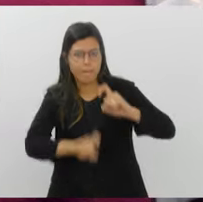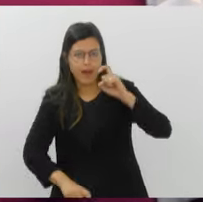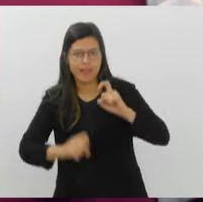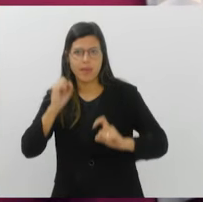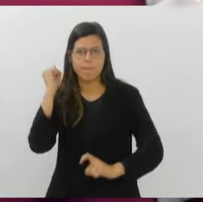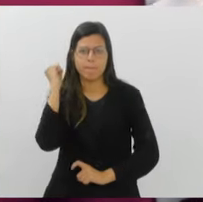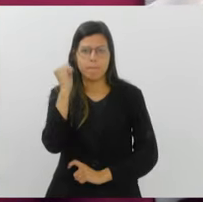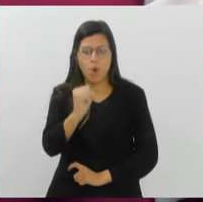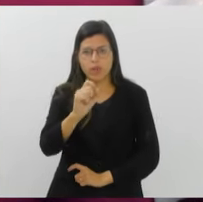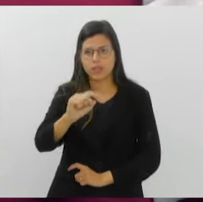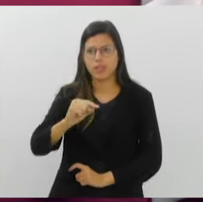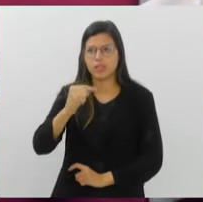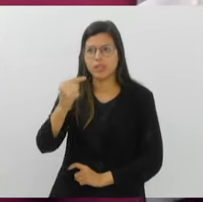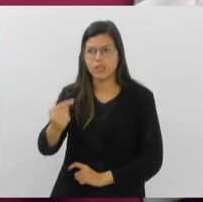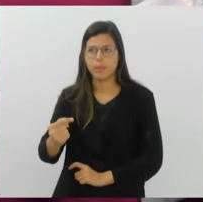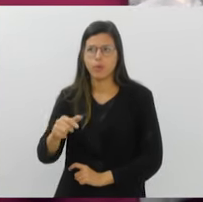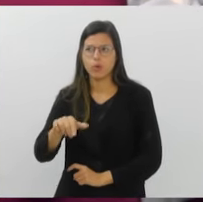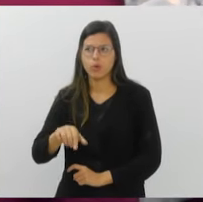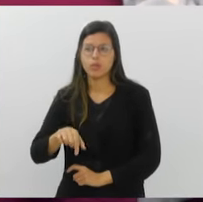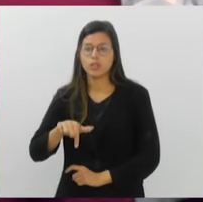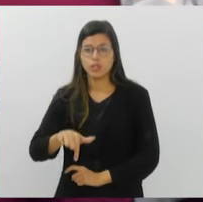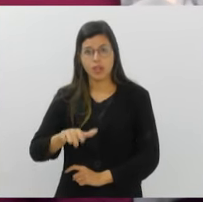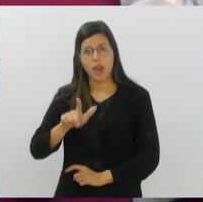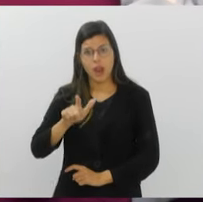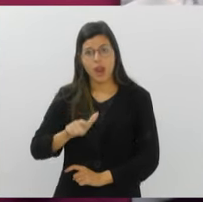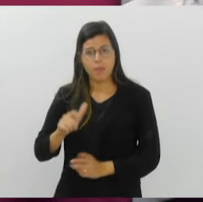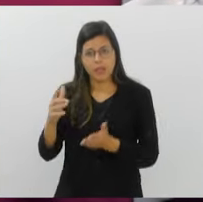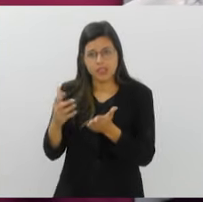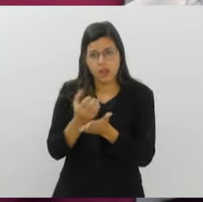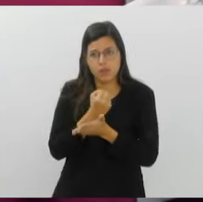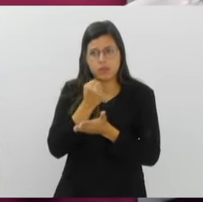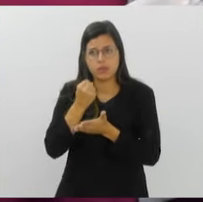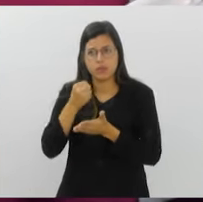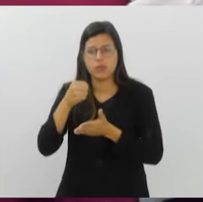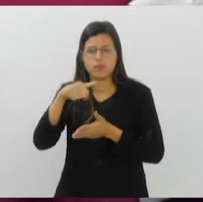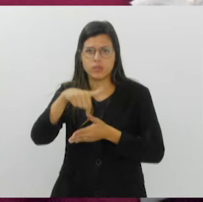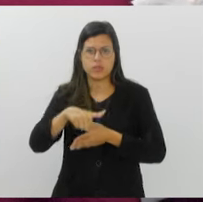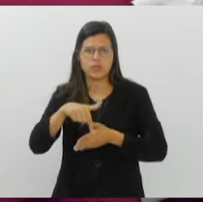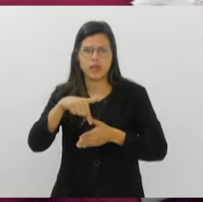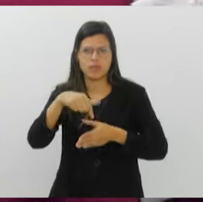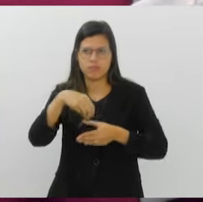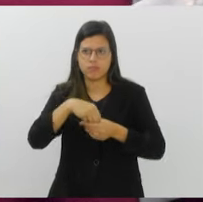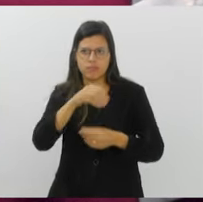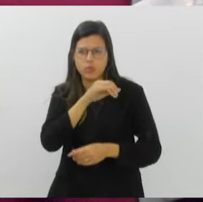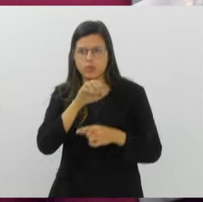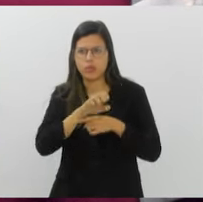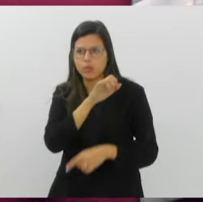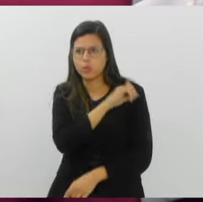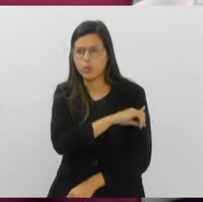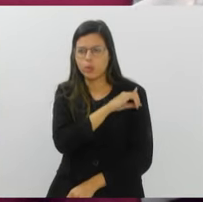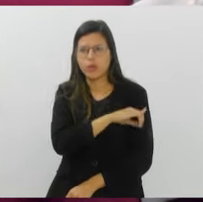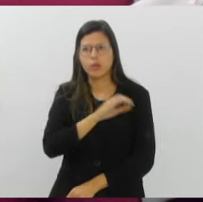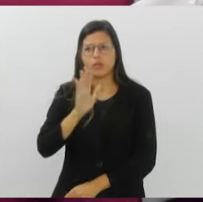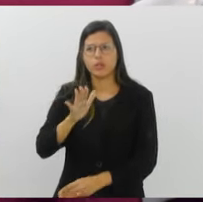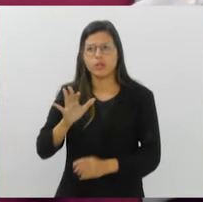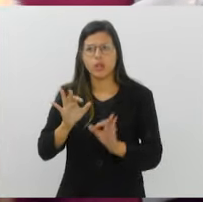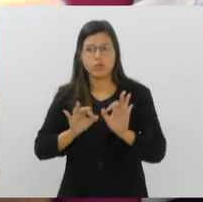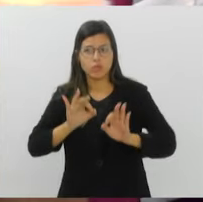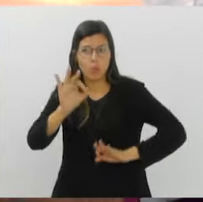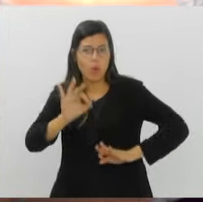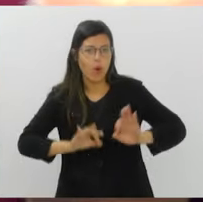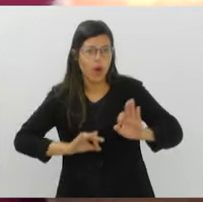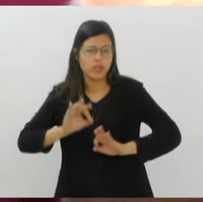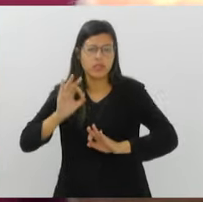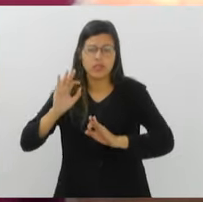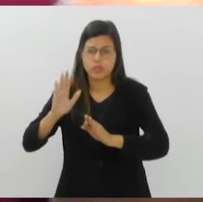em seguida. Essa será minha redenção por você ter nascido no estado do Rio de Janeiro. Já estou me preparando para isso tem